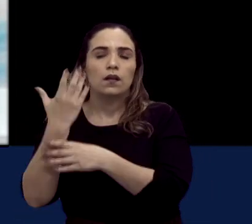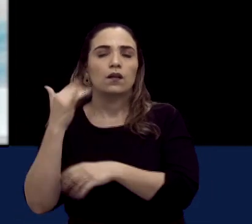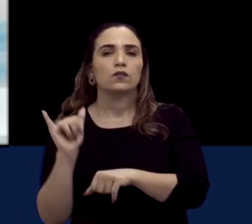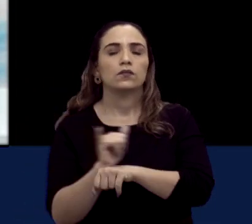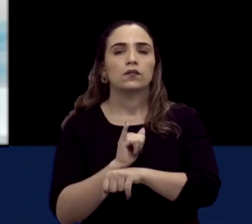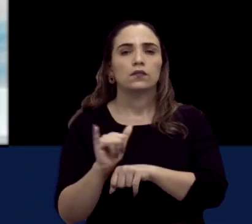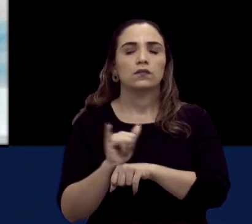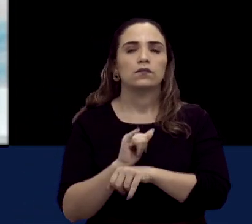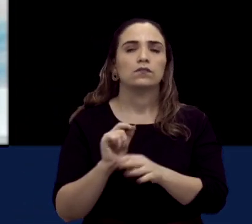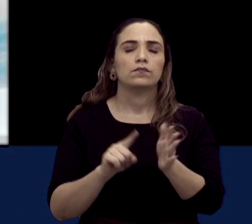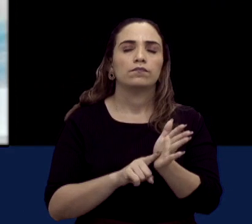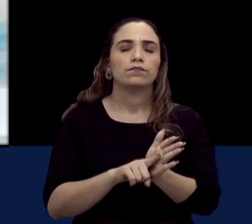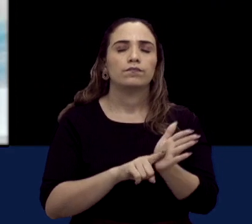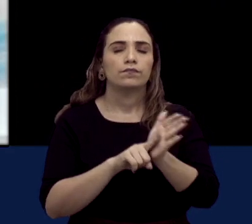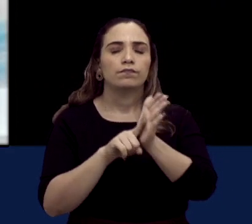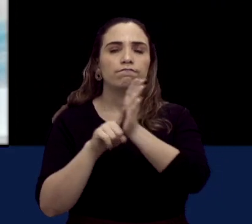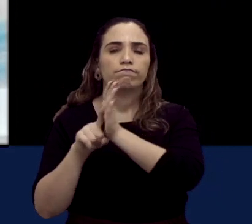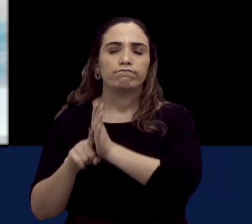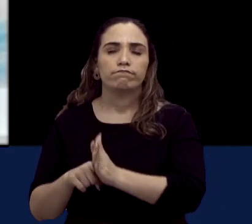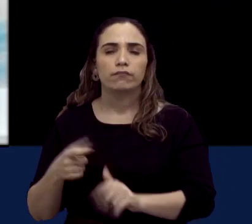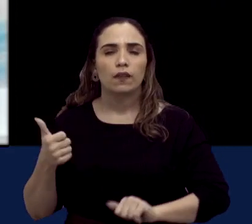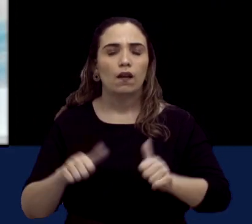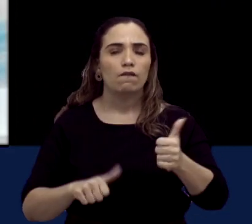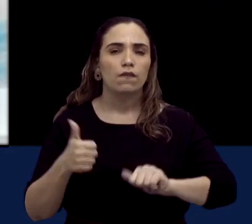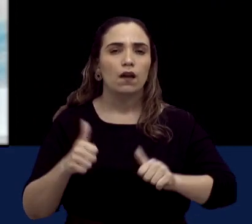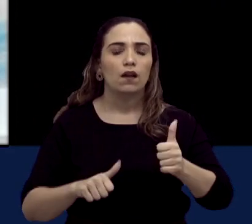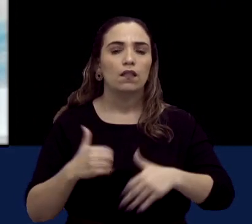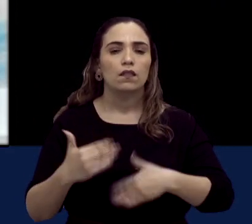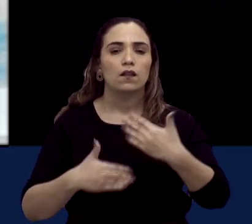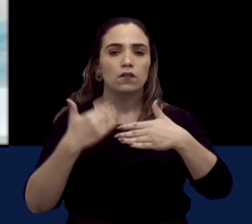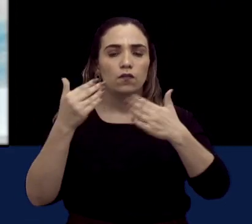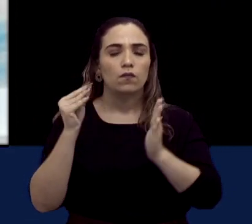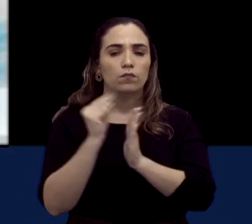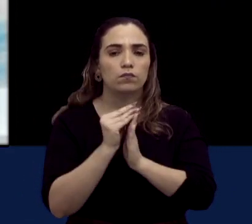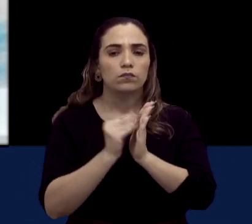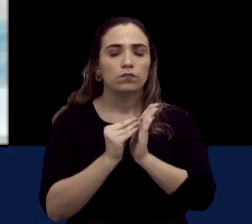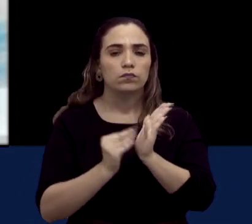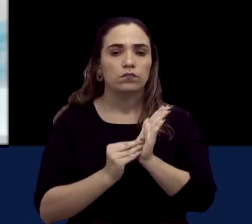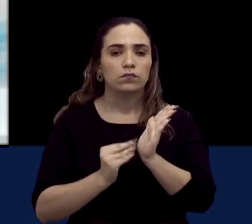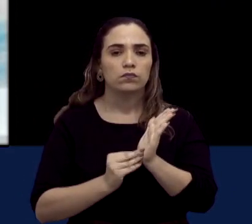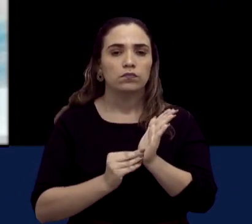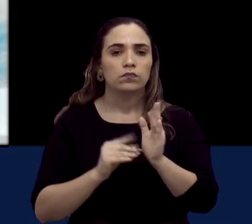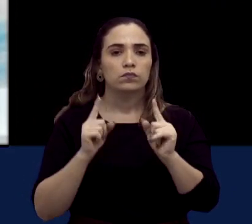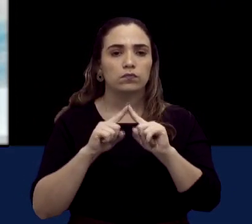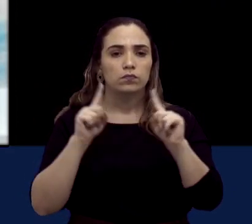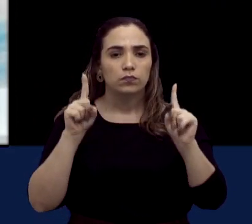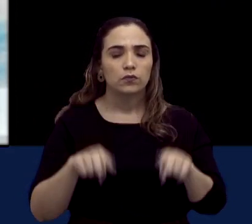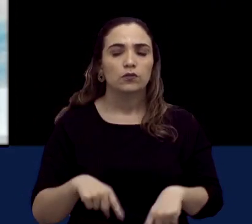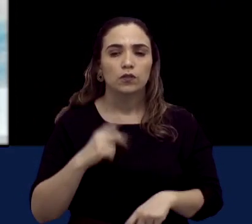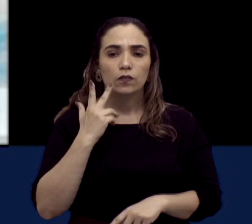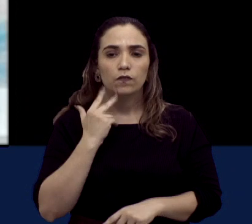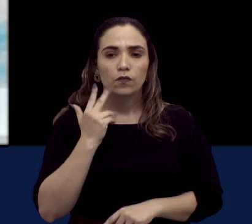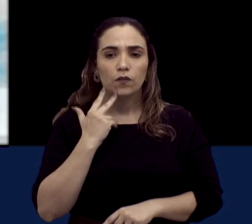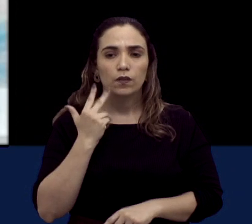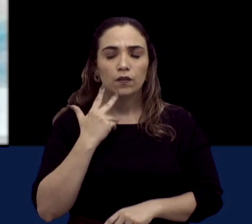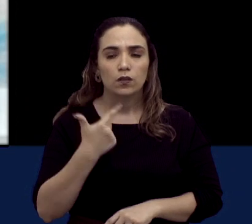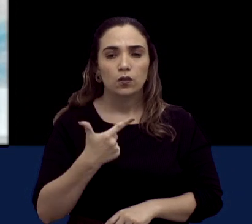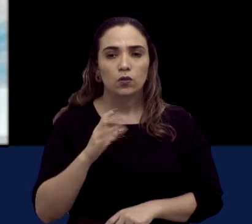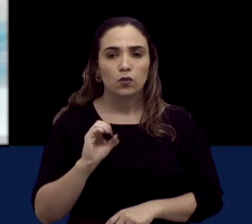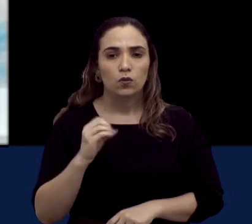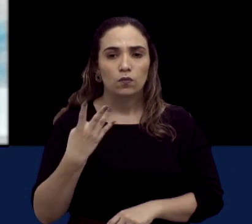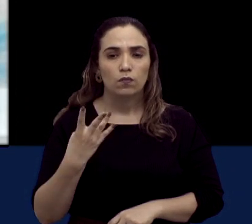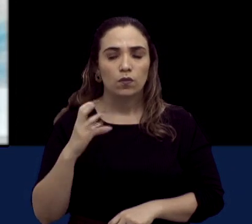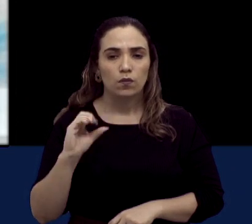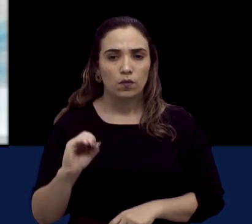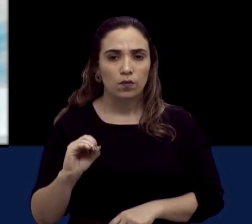de monitoramento e avaliação para o desenvolvimento sustentável no Sistema Integrado de Planejamento de Fortaleza,